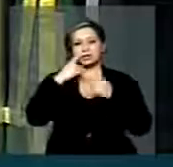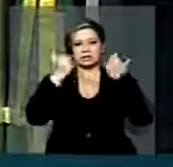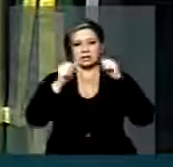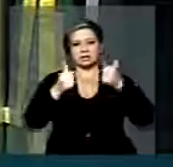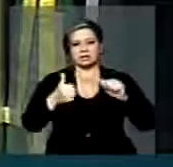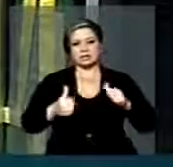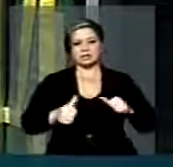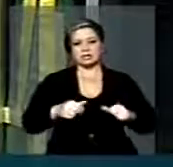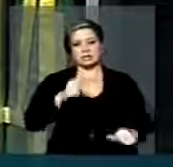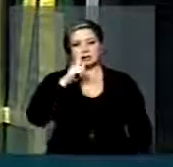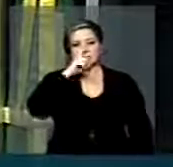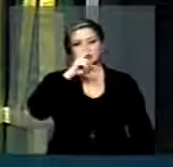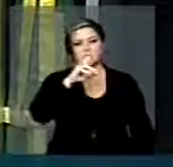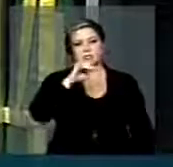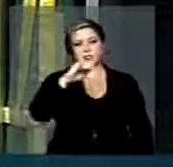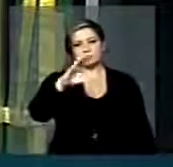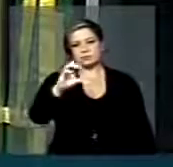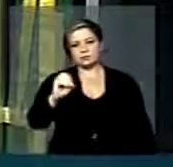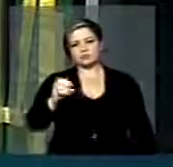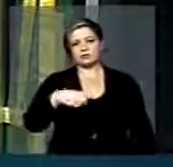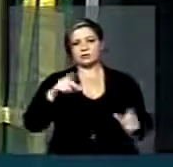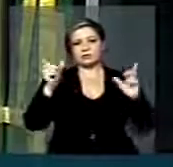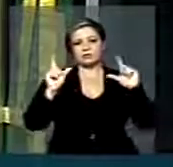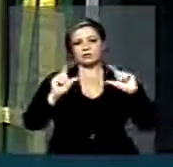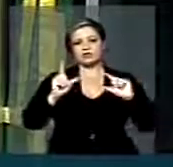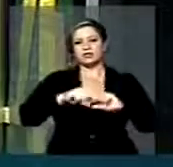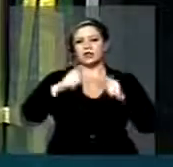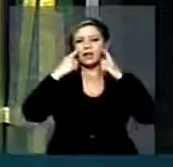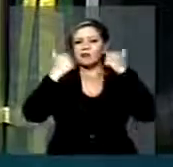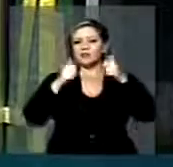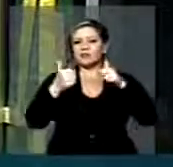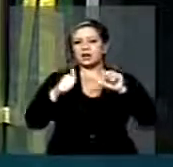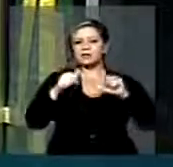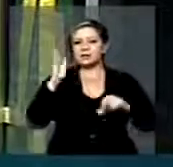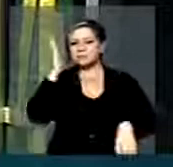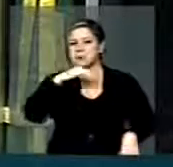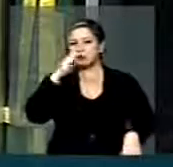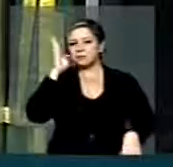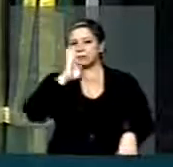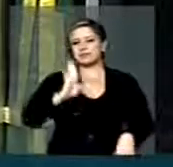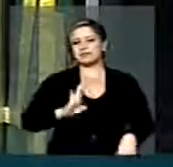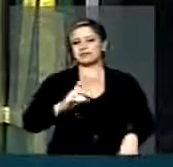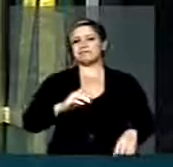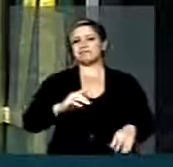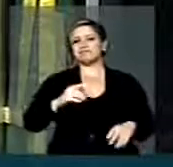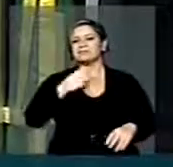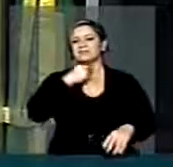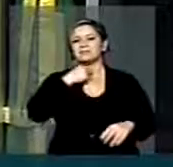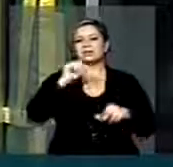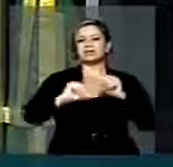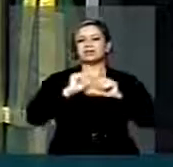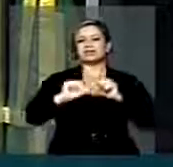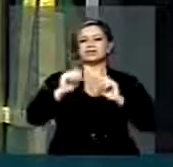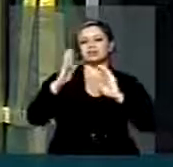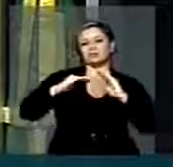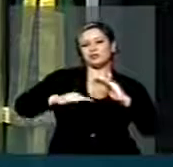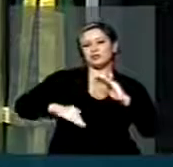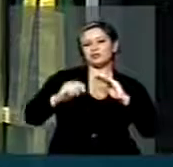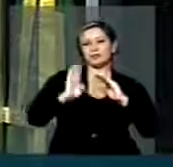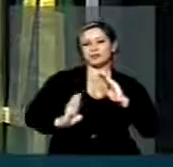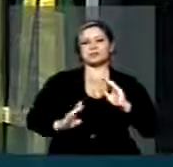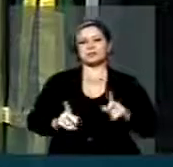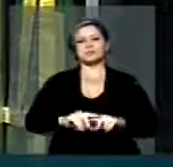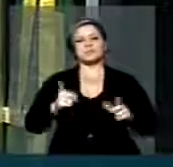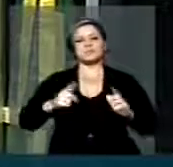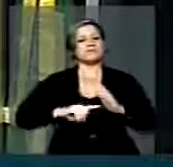do rating, que elas abaixem a nota do Brasil. Porque isso significa menos investimento estrangeiro direto. Mas o objetivo do